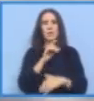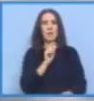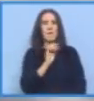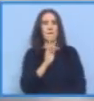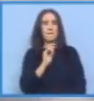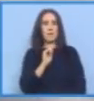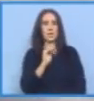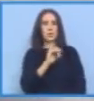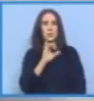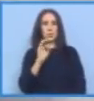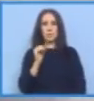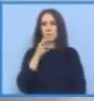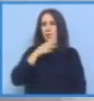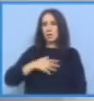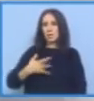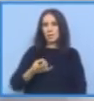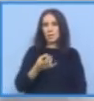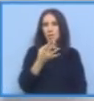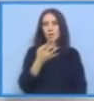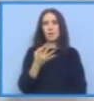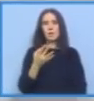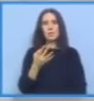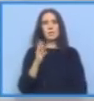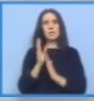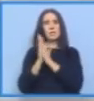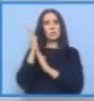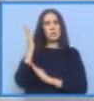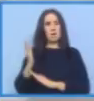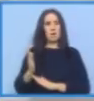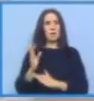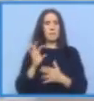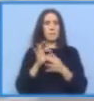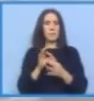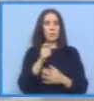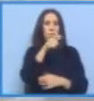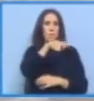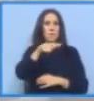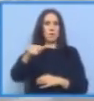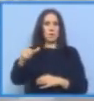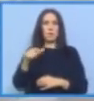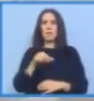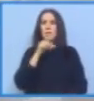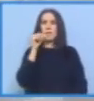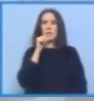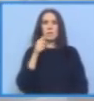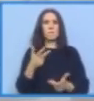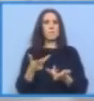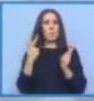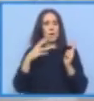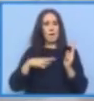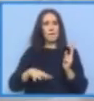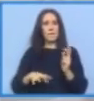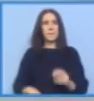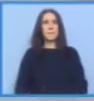nos fala dessa misericórdia que Deus tem para com o homem e que está sempre disposto. E que